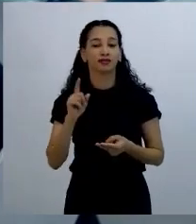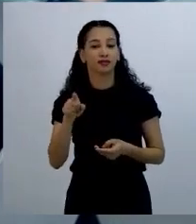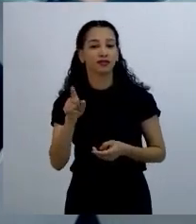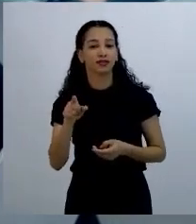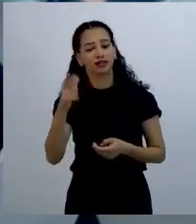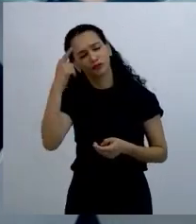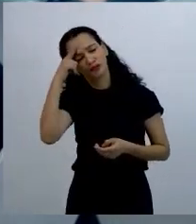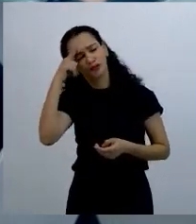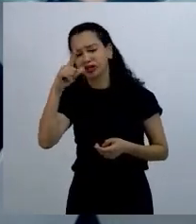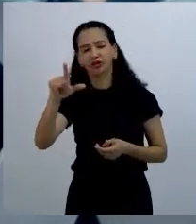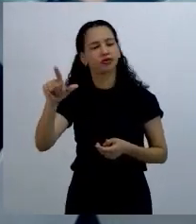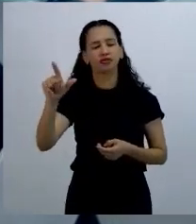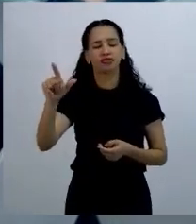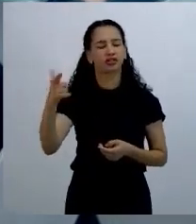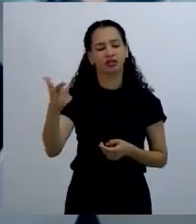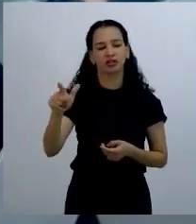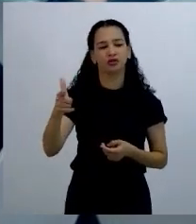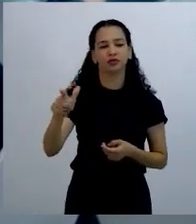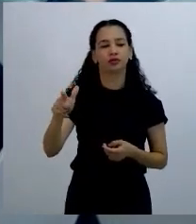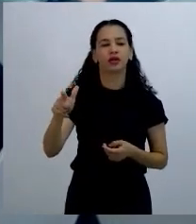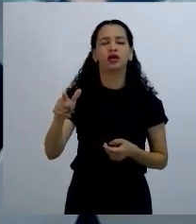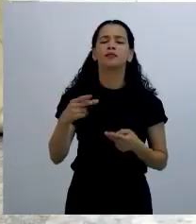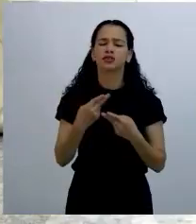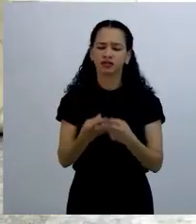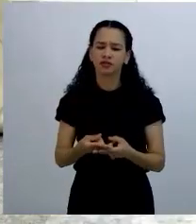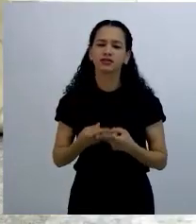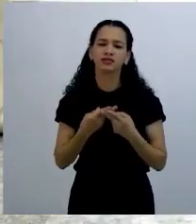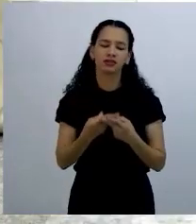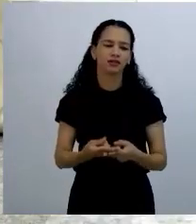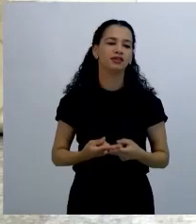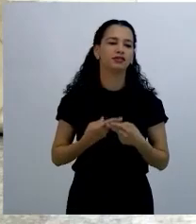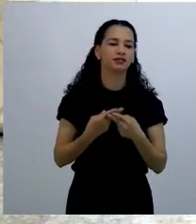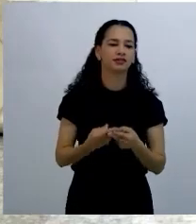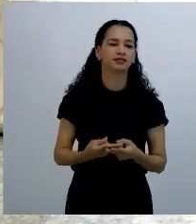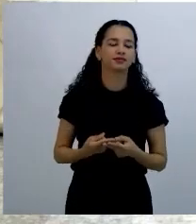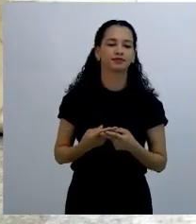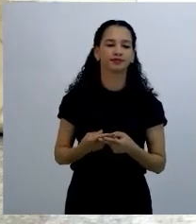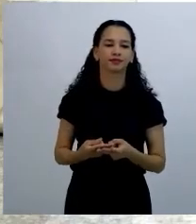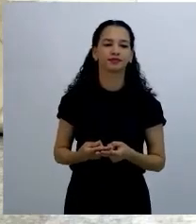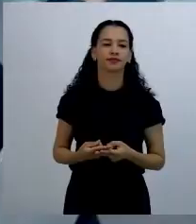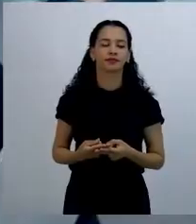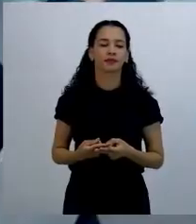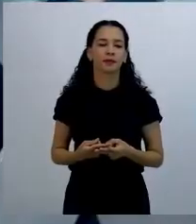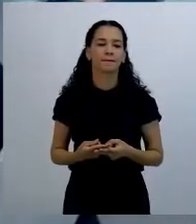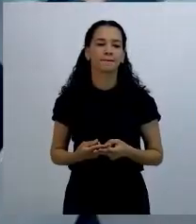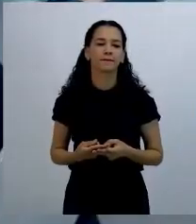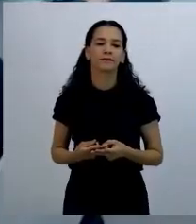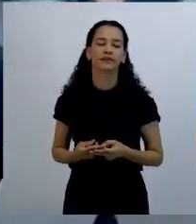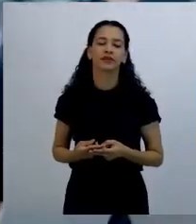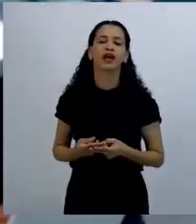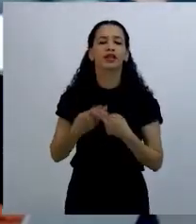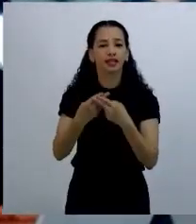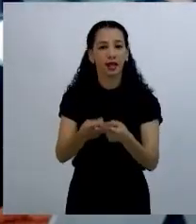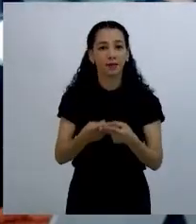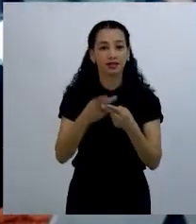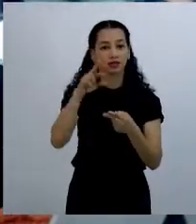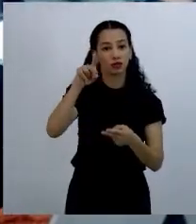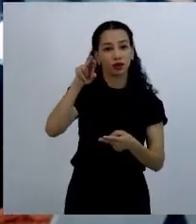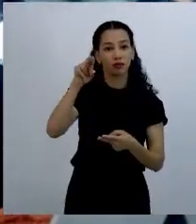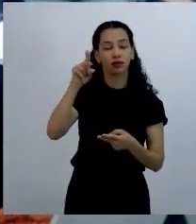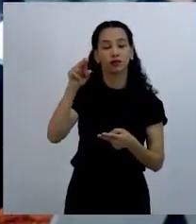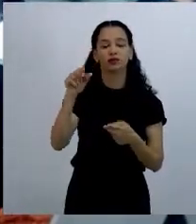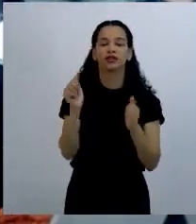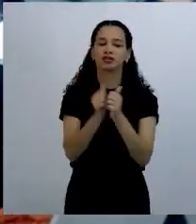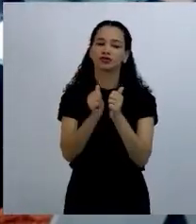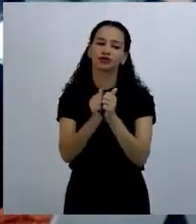Tenha paciência com essa pessoa que está aí do teu lado porque ele também não tá completo Ainda não gente estamos em obras